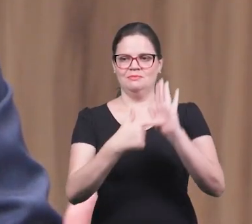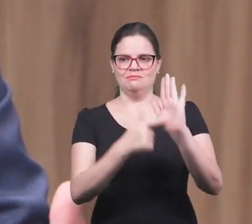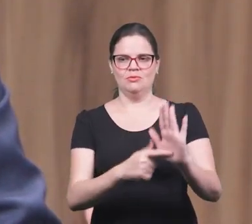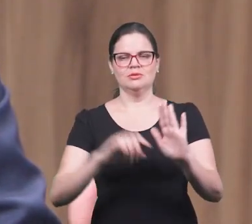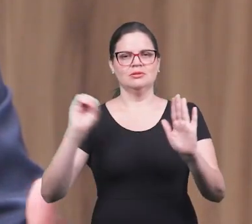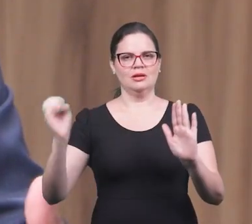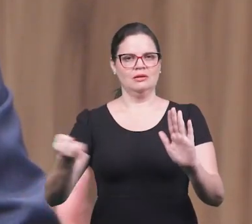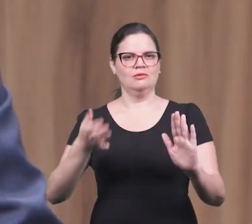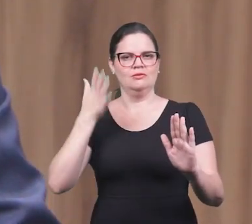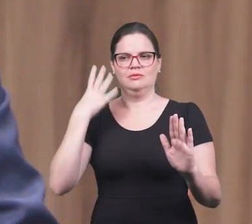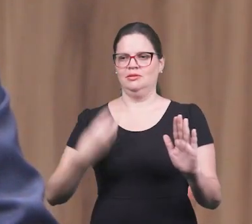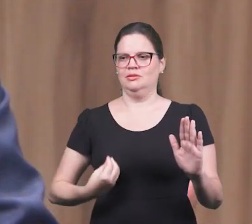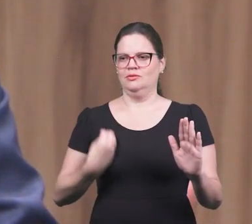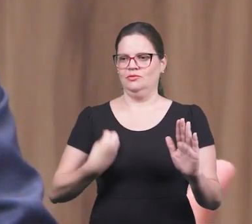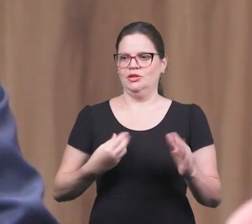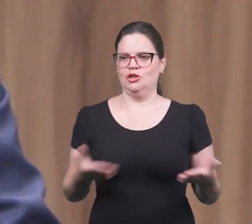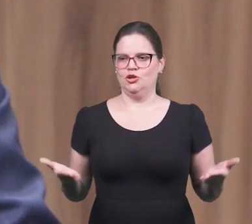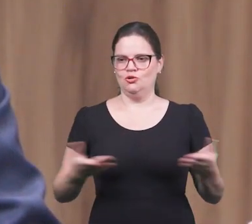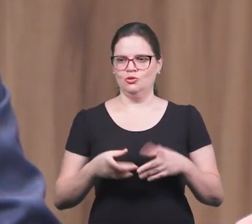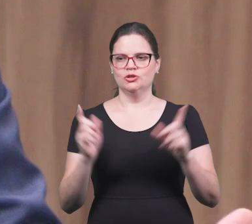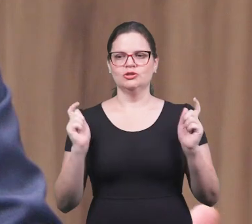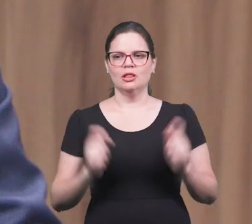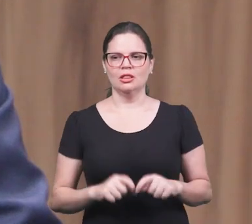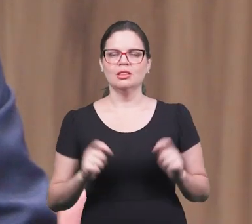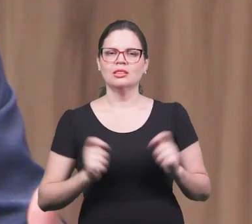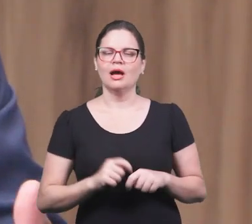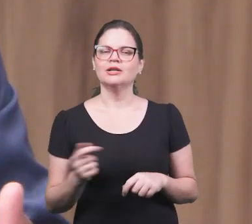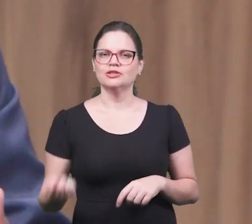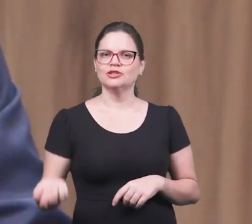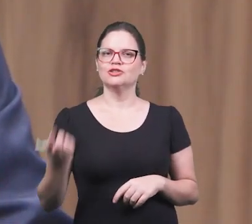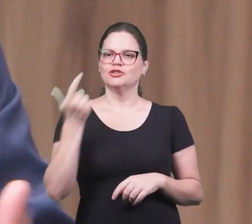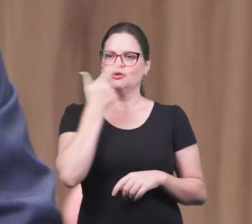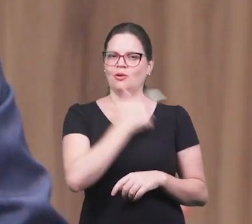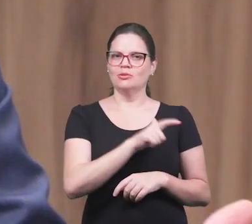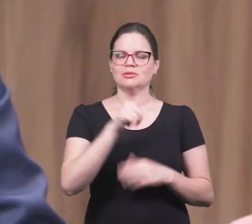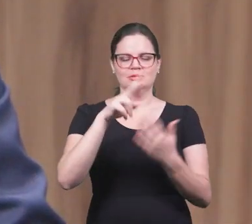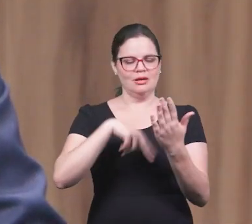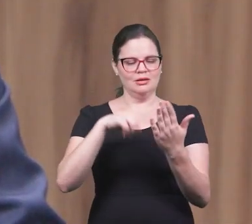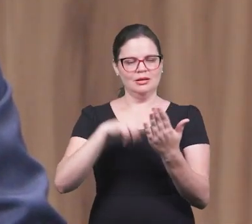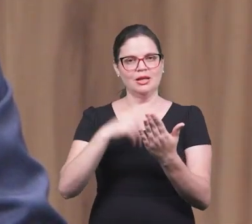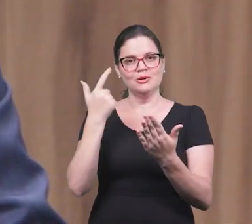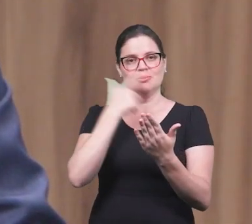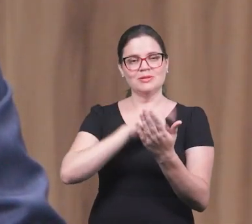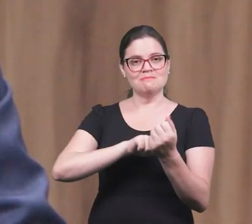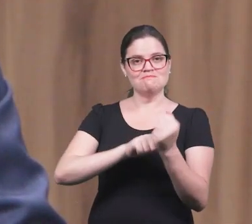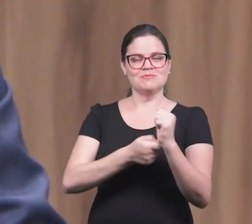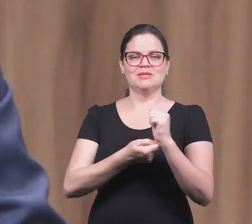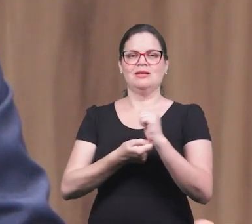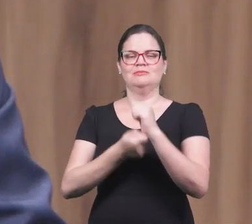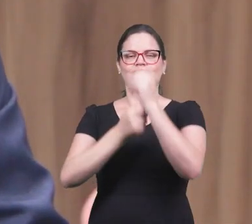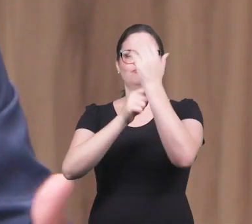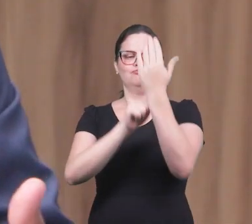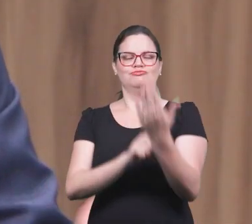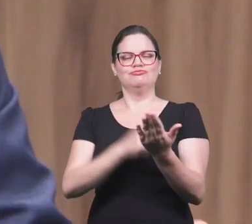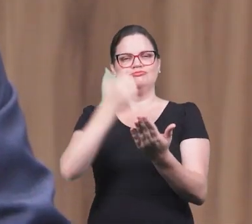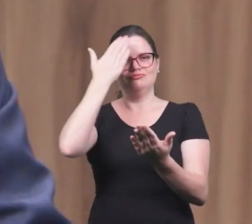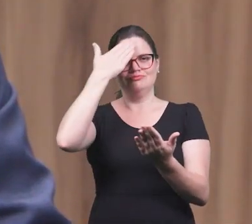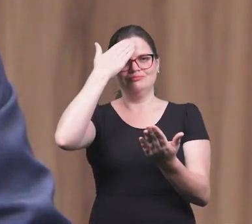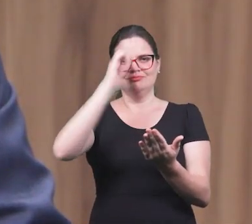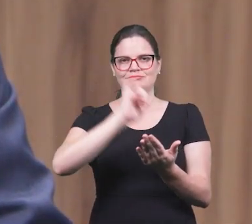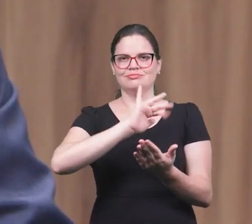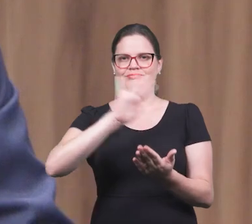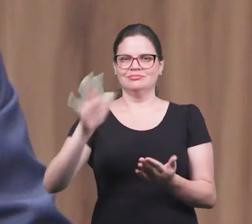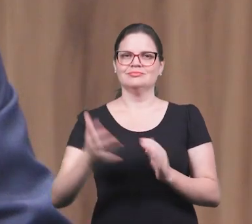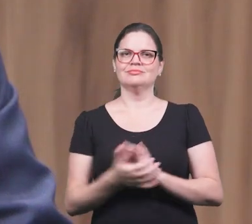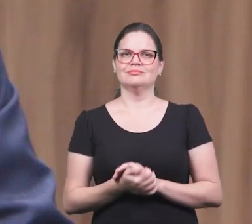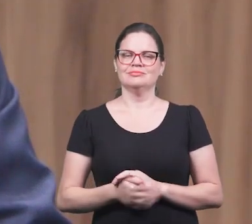que hoje nós temos acesso a ela e podemos entrar nos mistérios de Deus. Amém. Então, este é o grande legado que